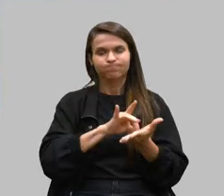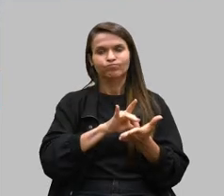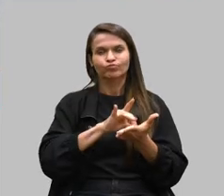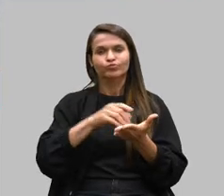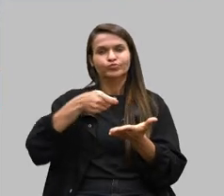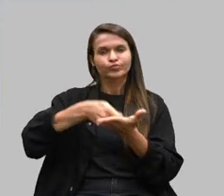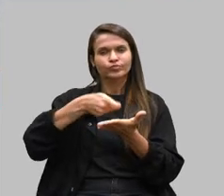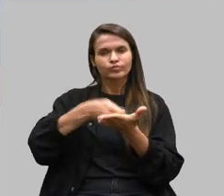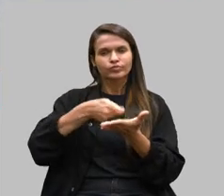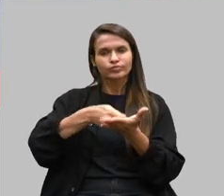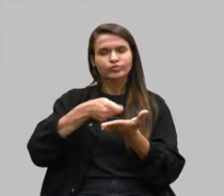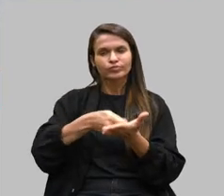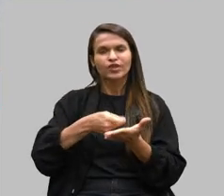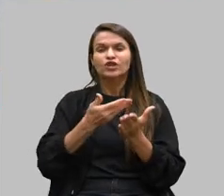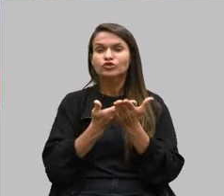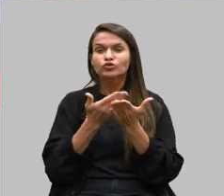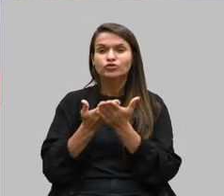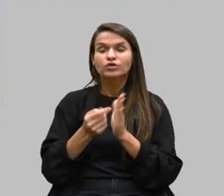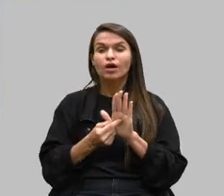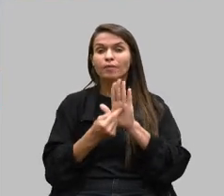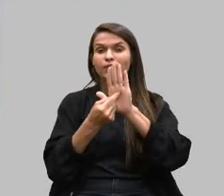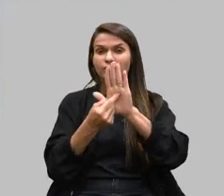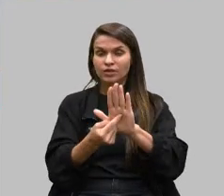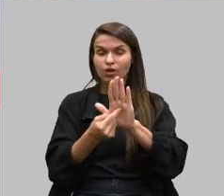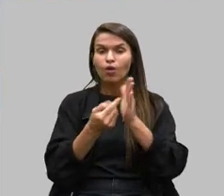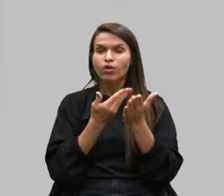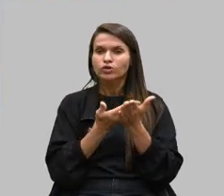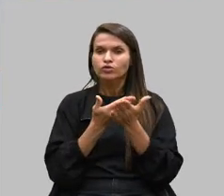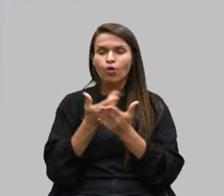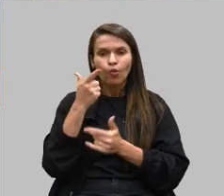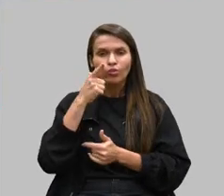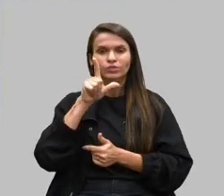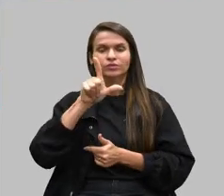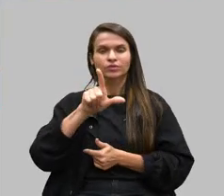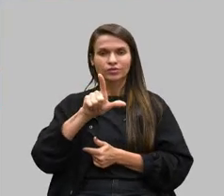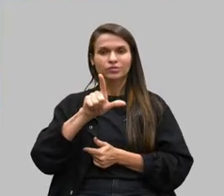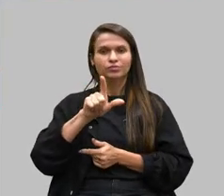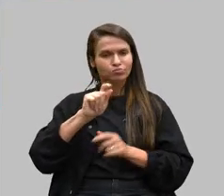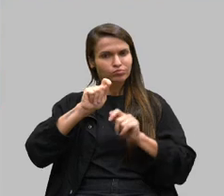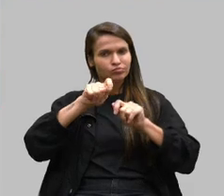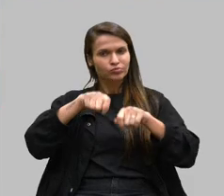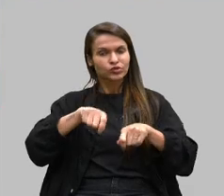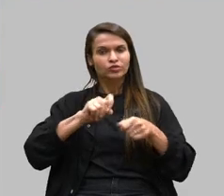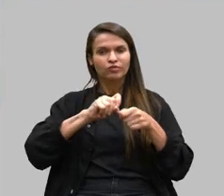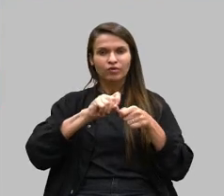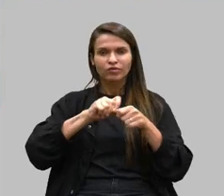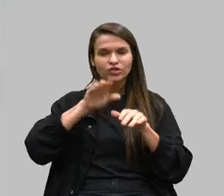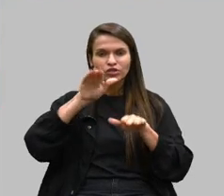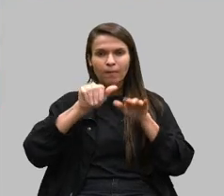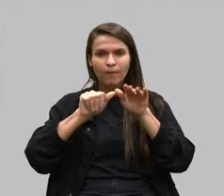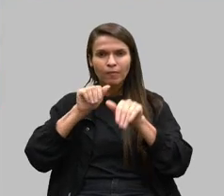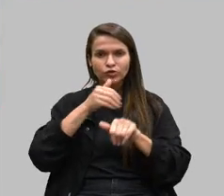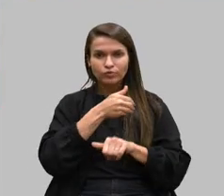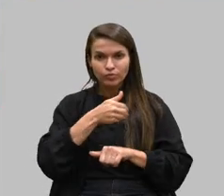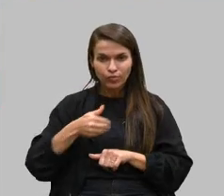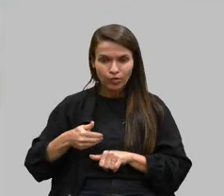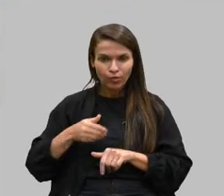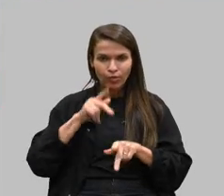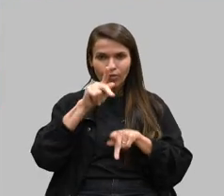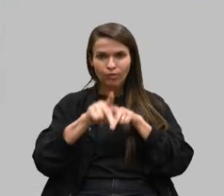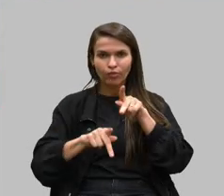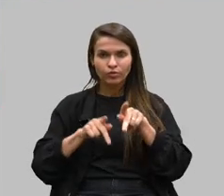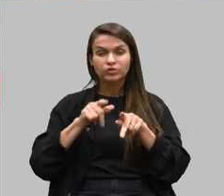estudos sejam apresentados porque com esses estudos eu vou ter condições de fazer chamamentos públicos fazendo o